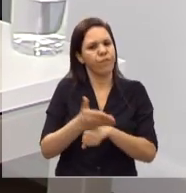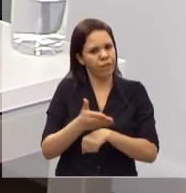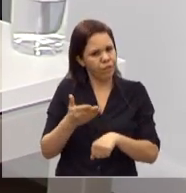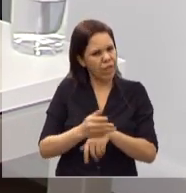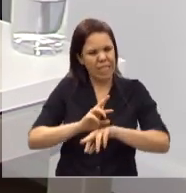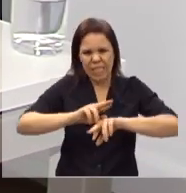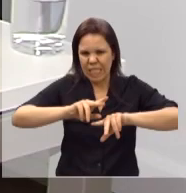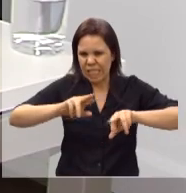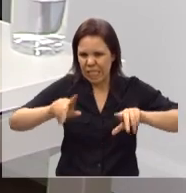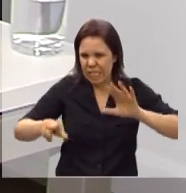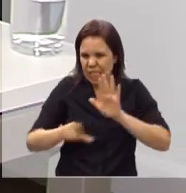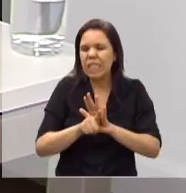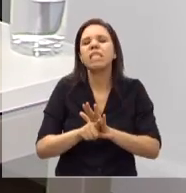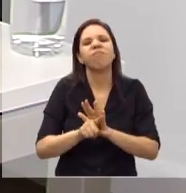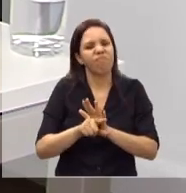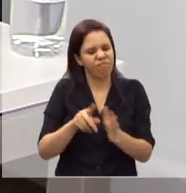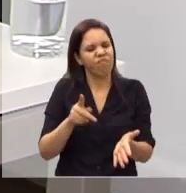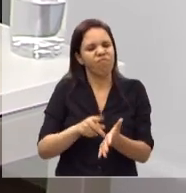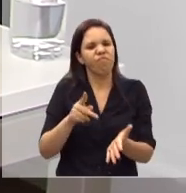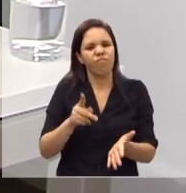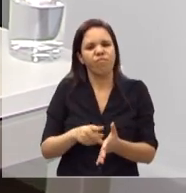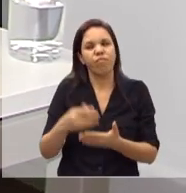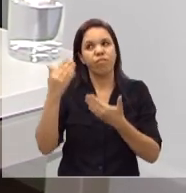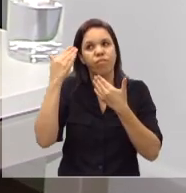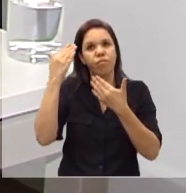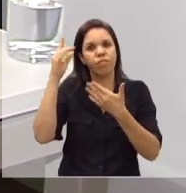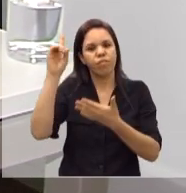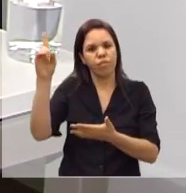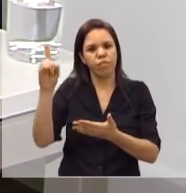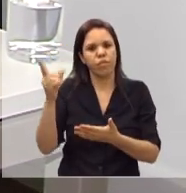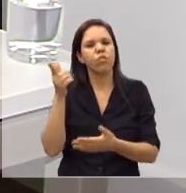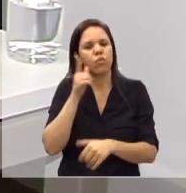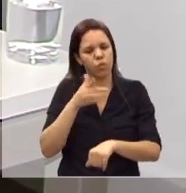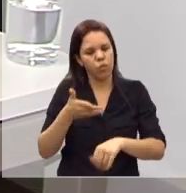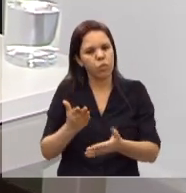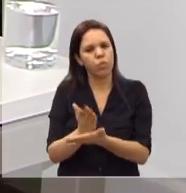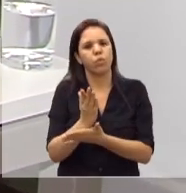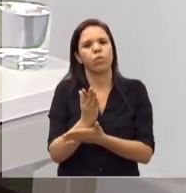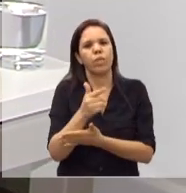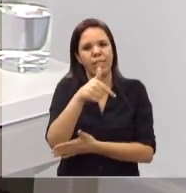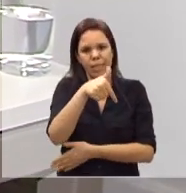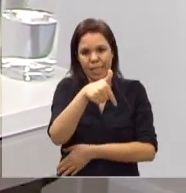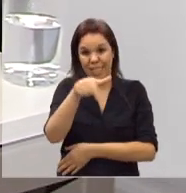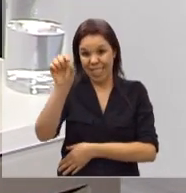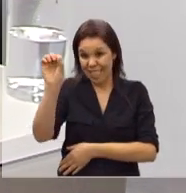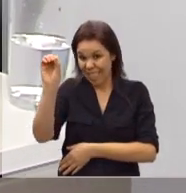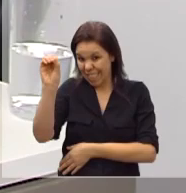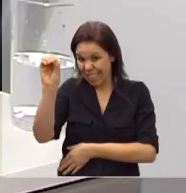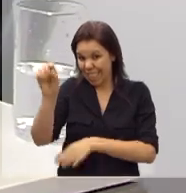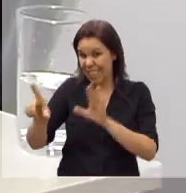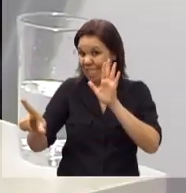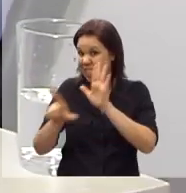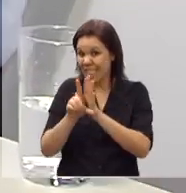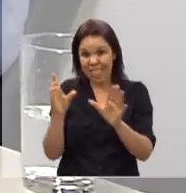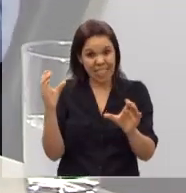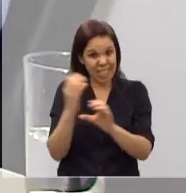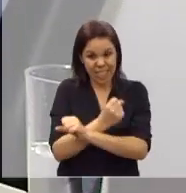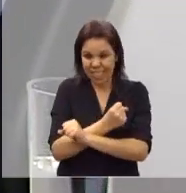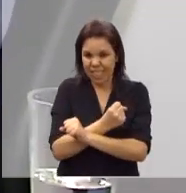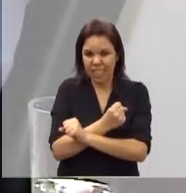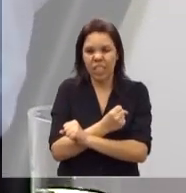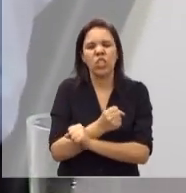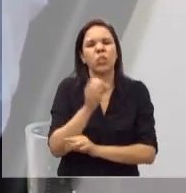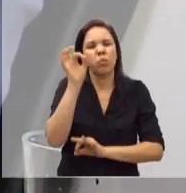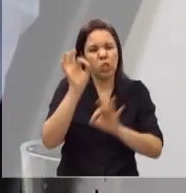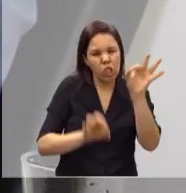muitas delas, né? Sem dúvida. Graças a Deus, conseguimos aprovar 70 leis no total, entre